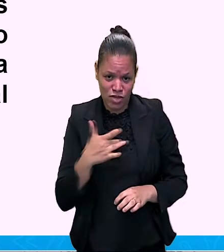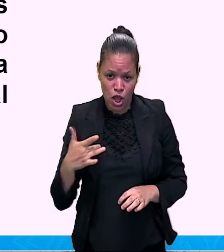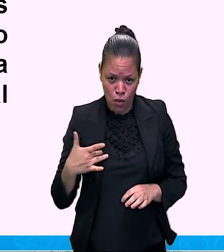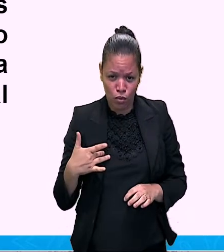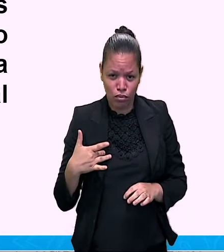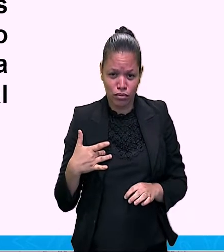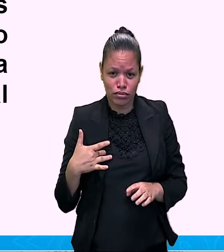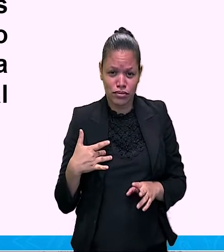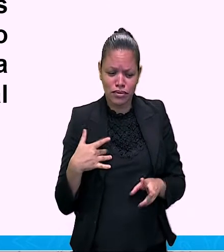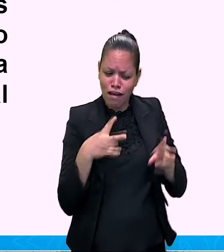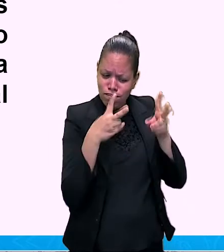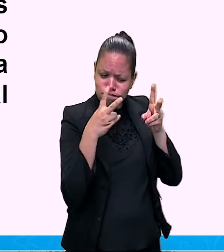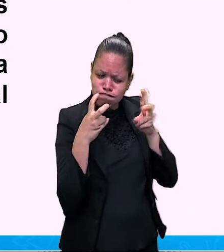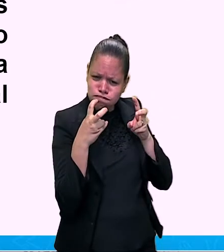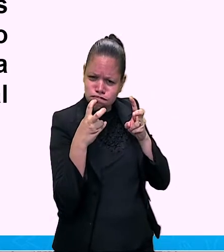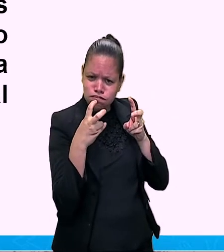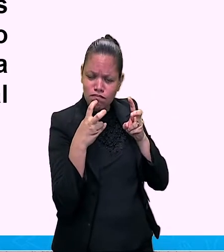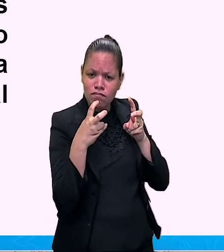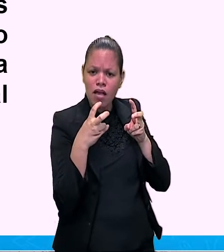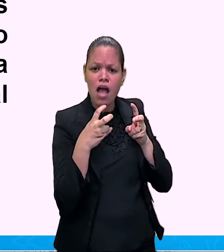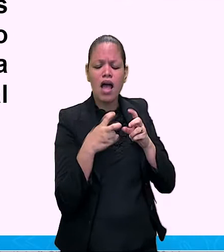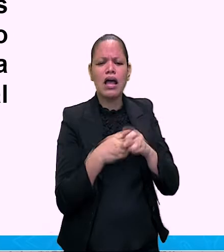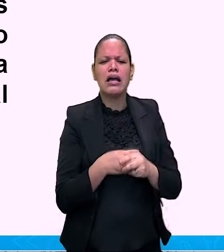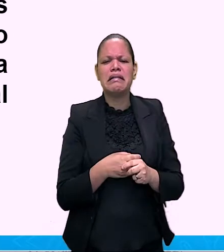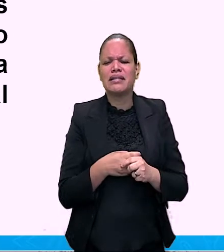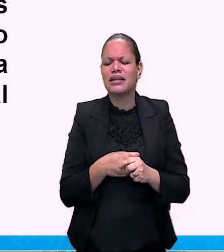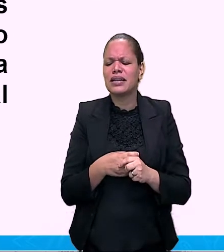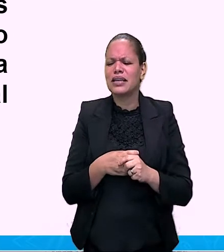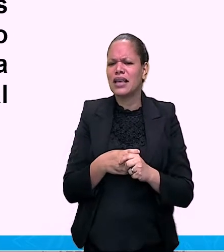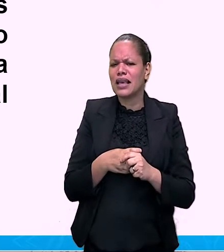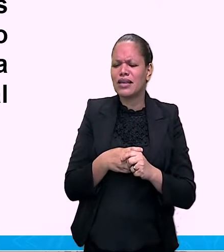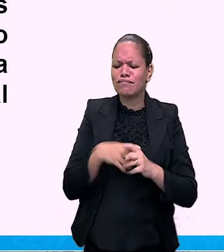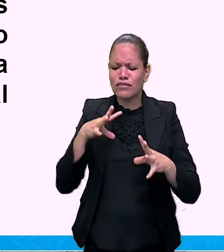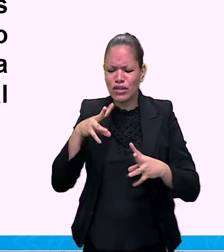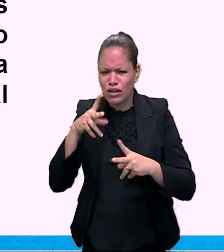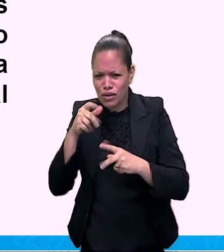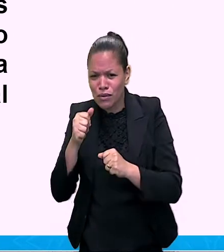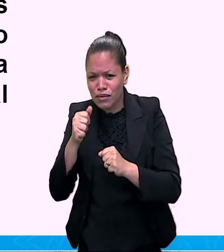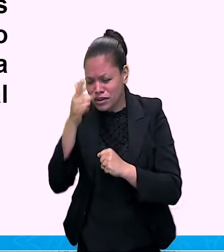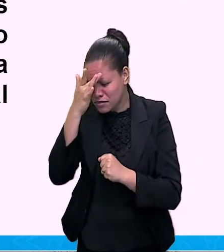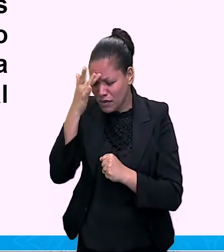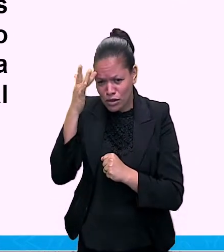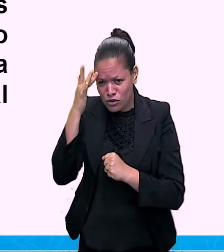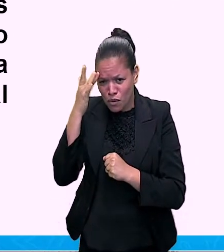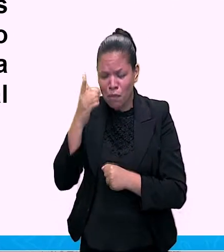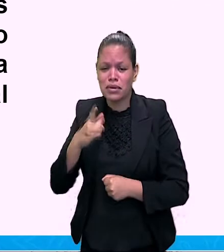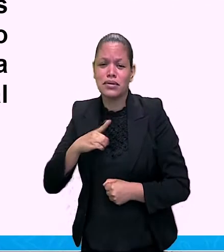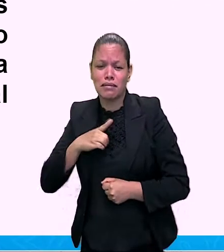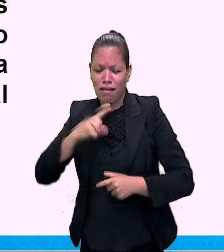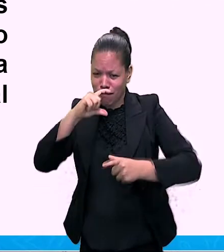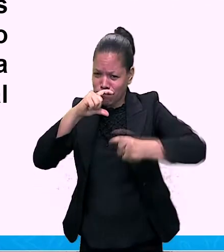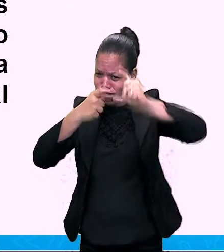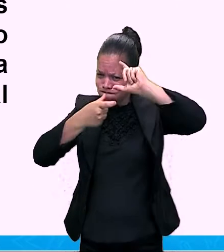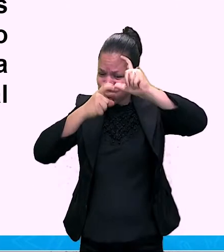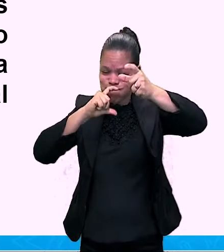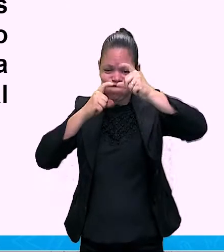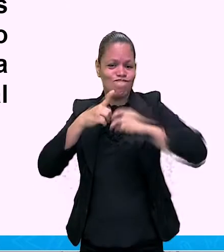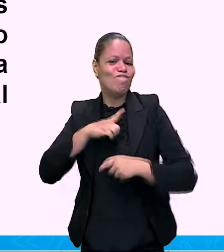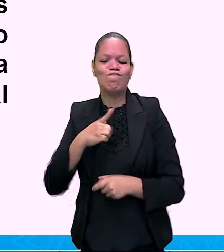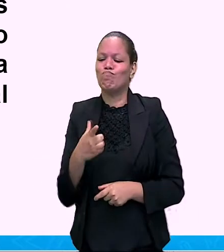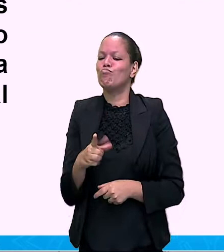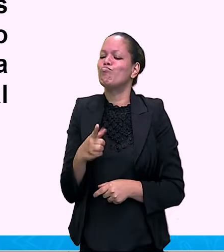casos dessa síndrome têm febre. As crianças diagnosticadas